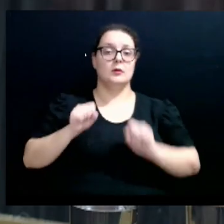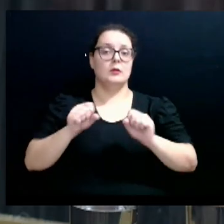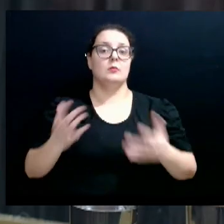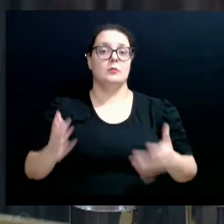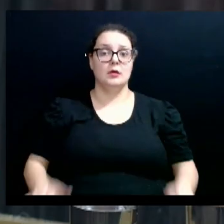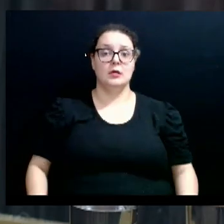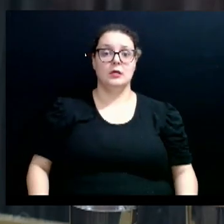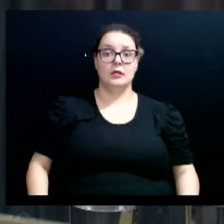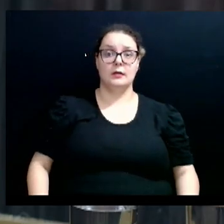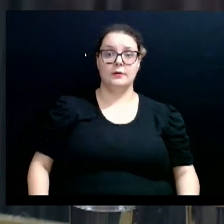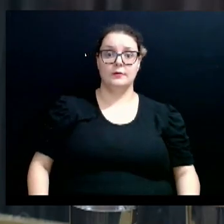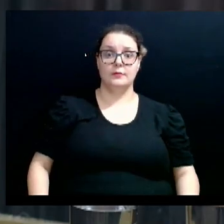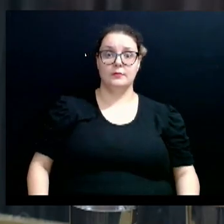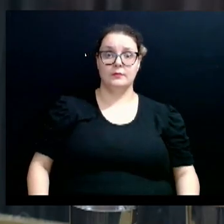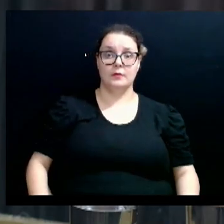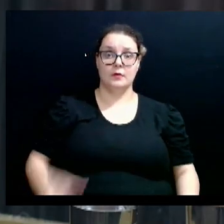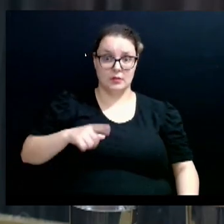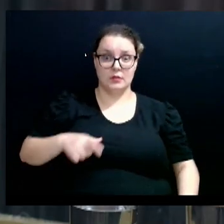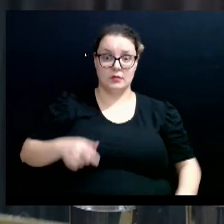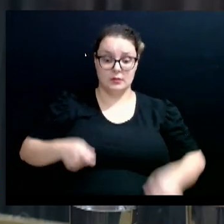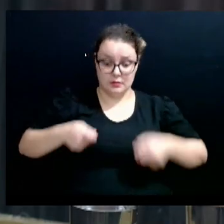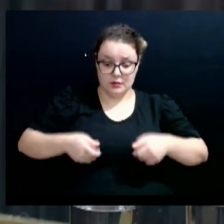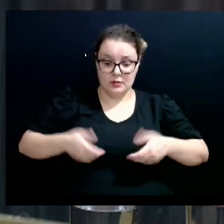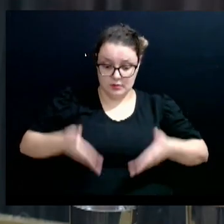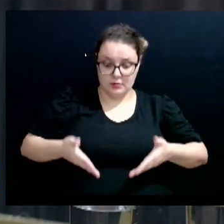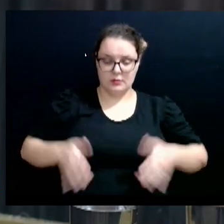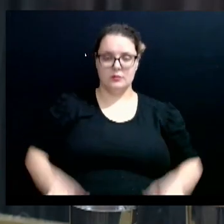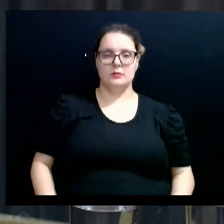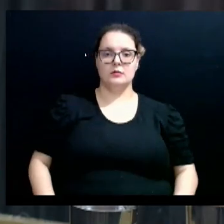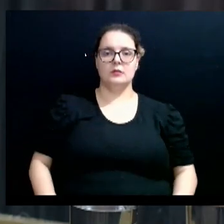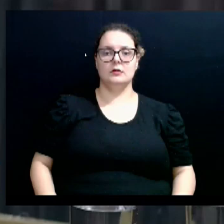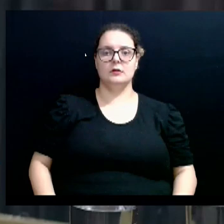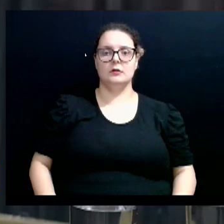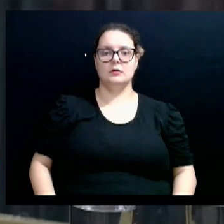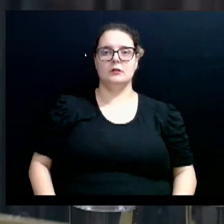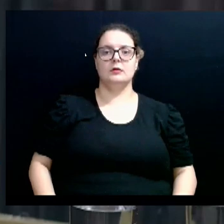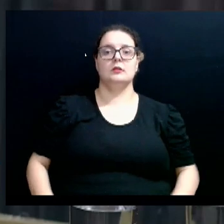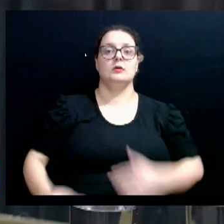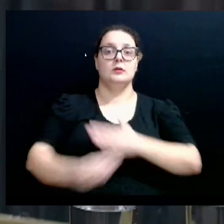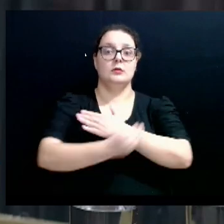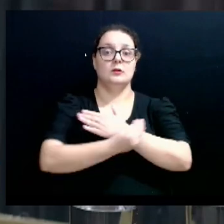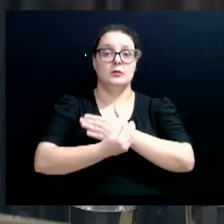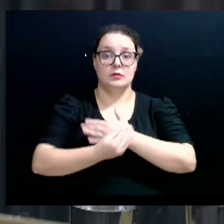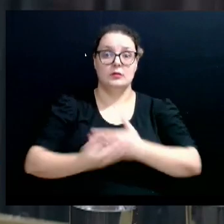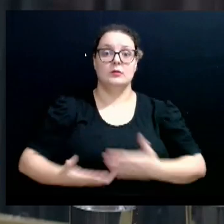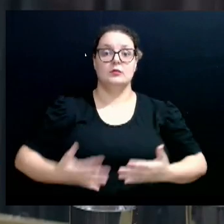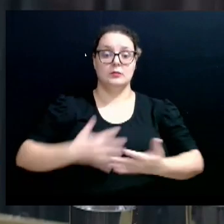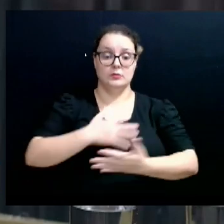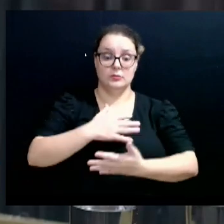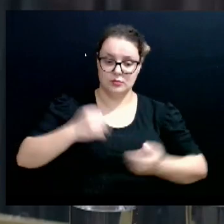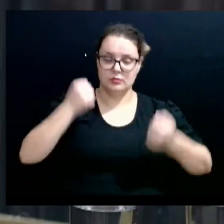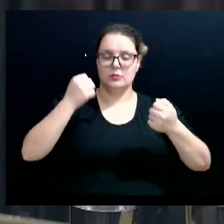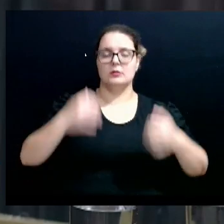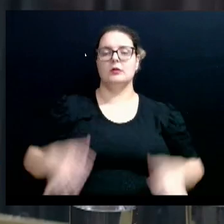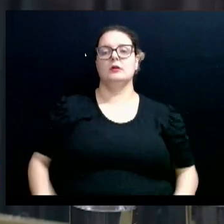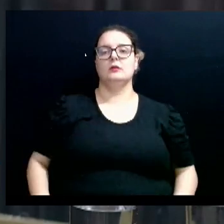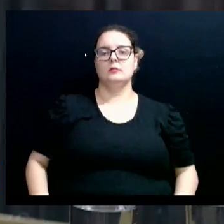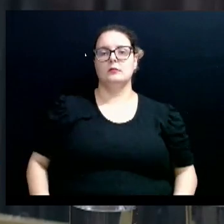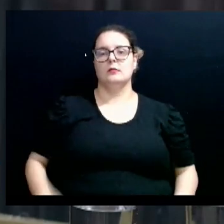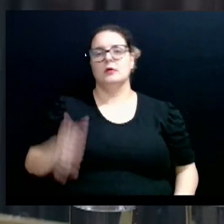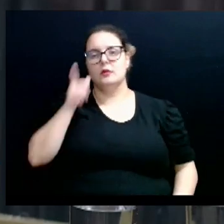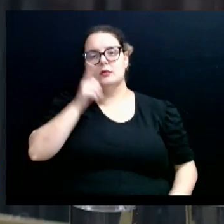essa sustentação, né, essa sustentabilidade, esse cuidado sustentável, né, para dar conta de tudo